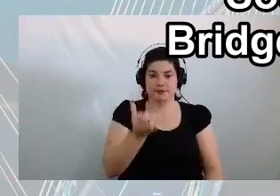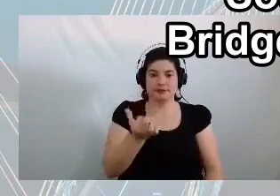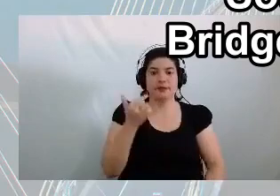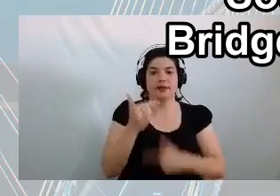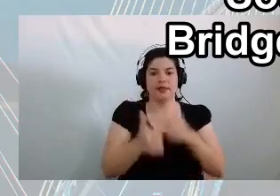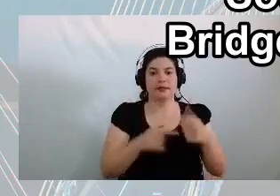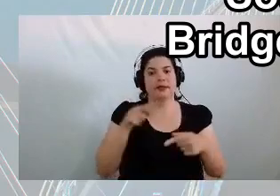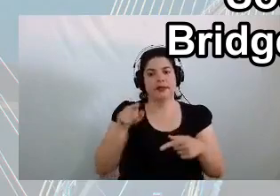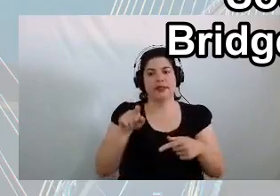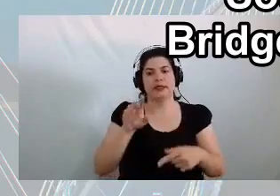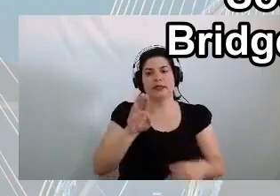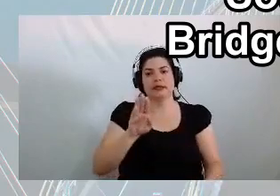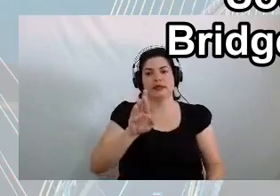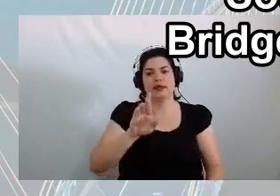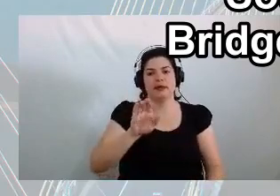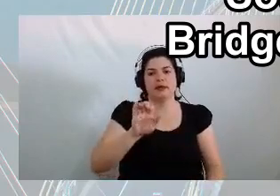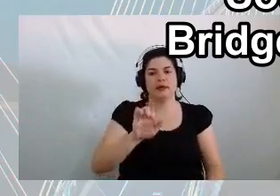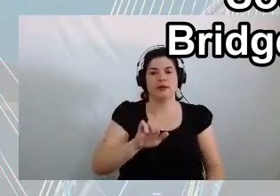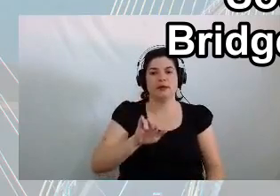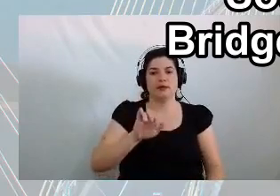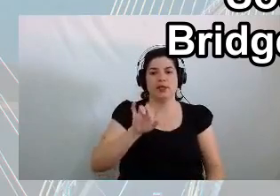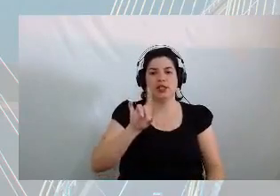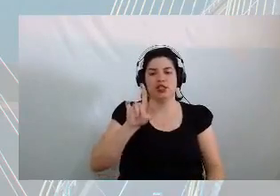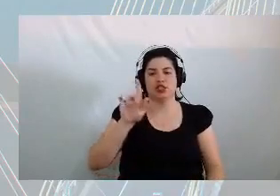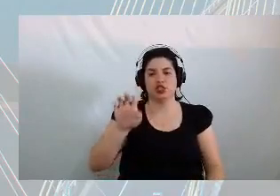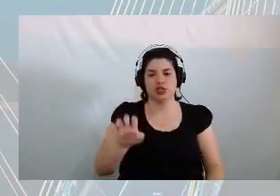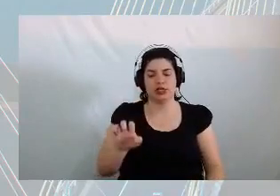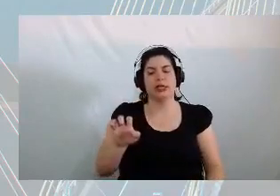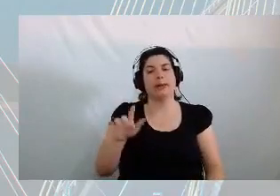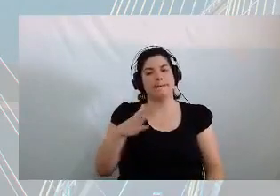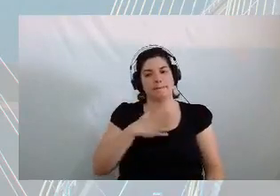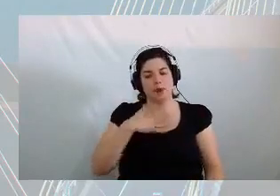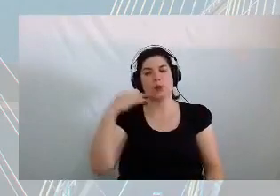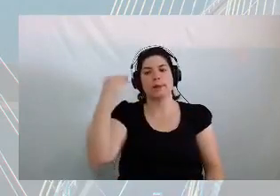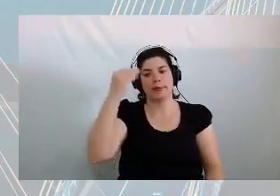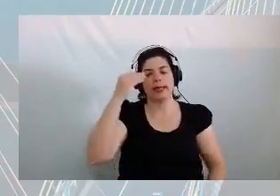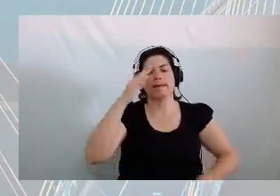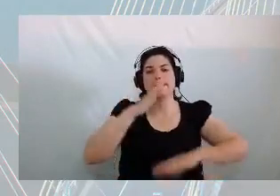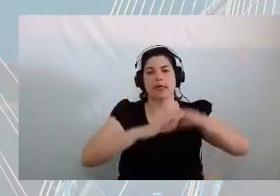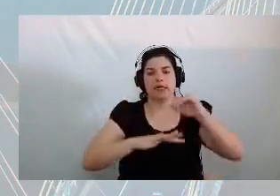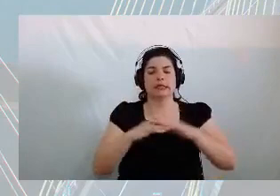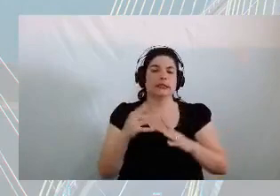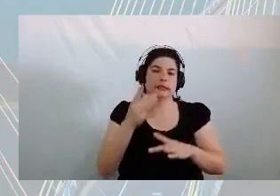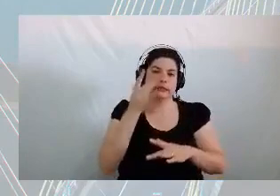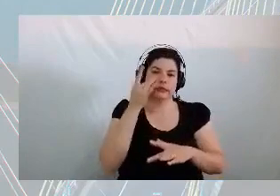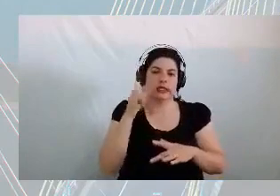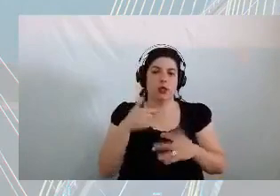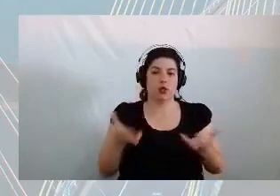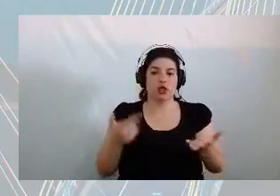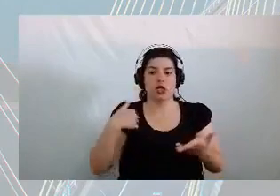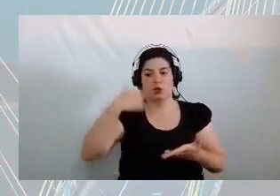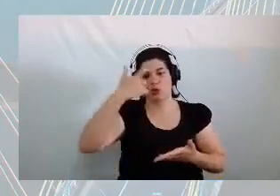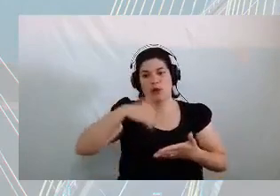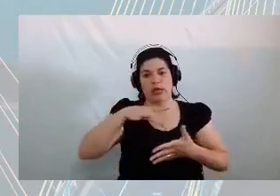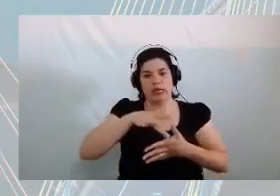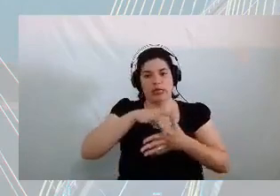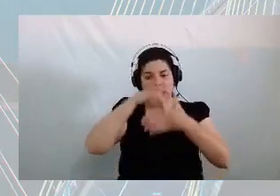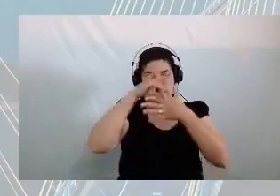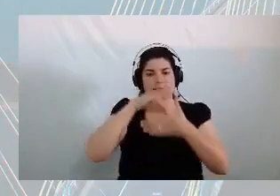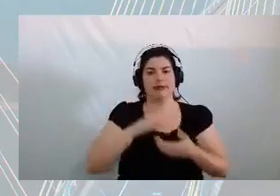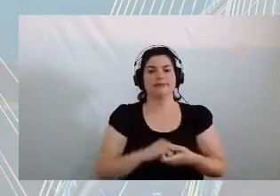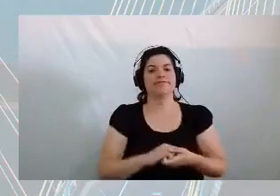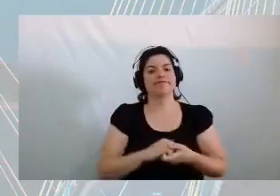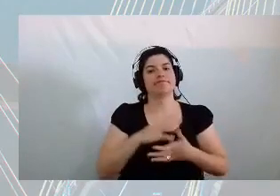né, e toda a minha experiência eu tenho vivido na prática mesmo, né, e hoje também sou um dos líderes aqui da Bridge. Então é um prazer estar